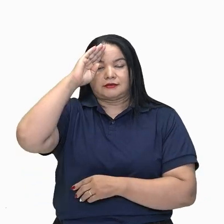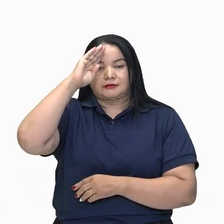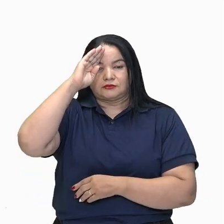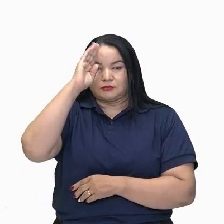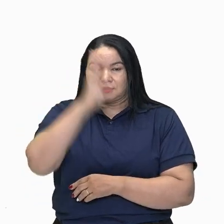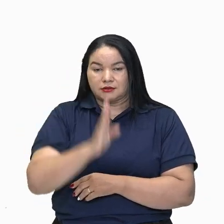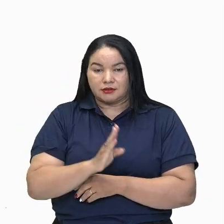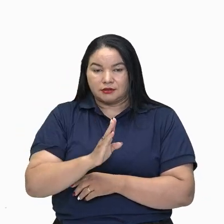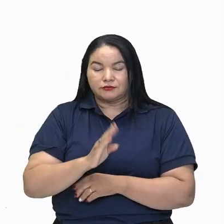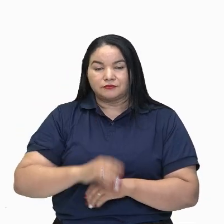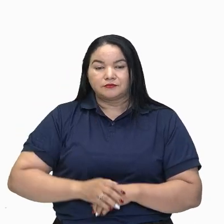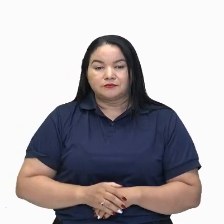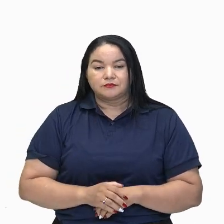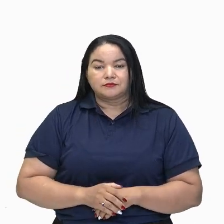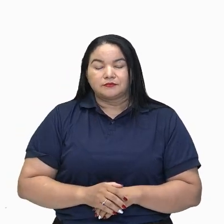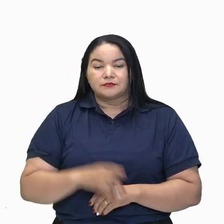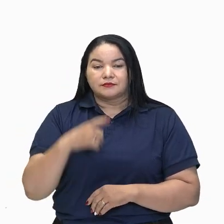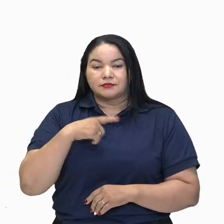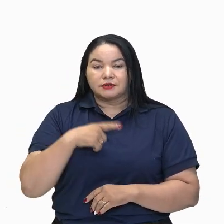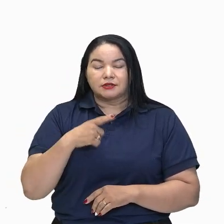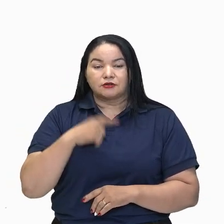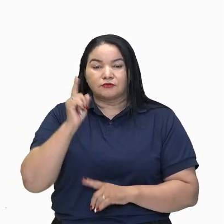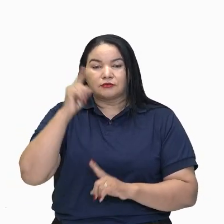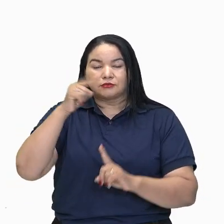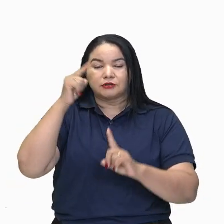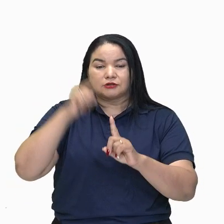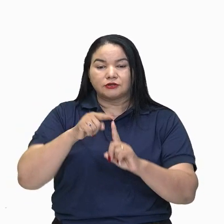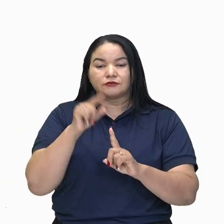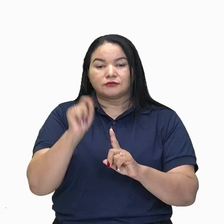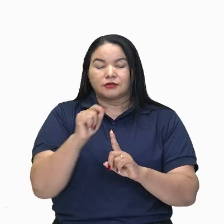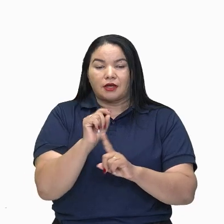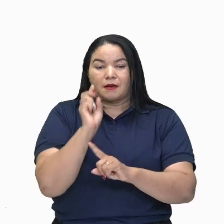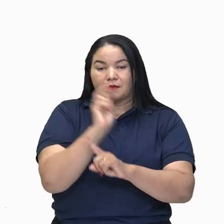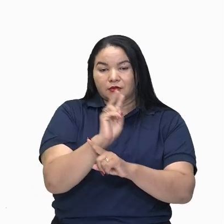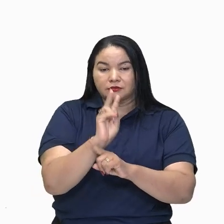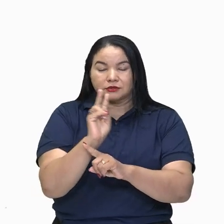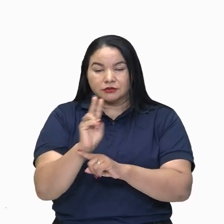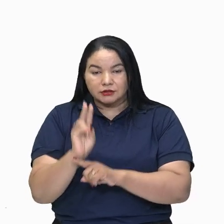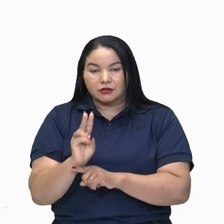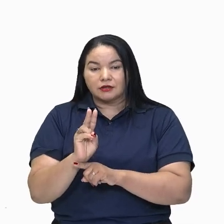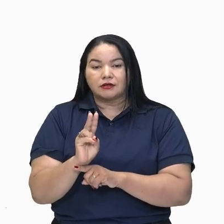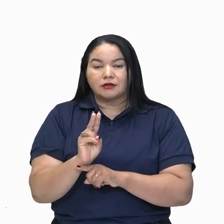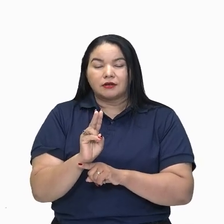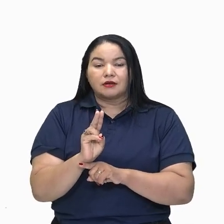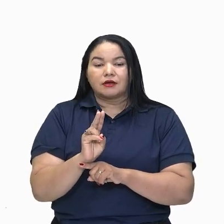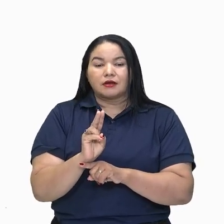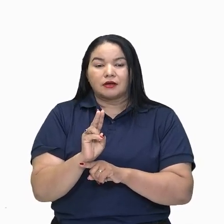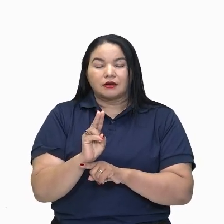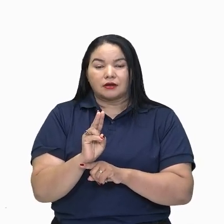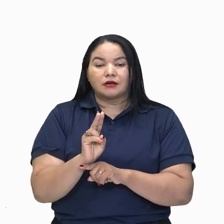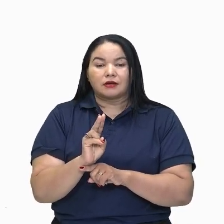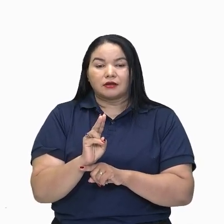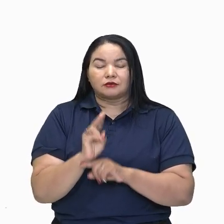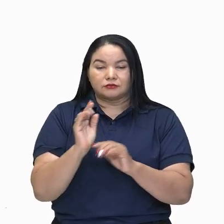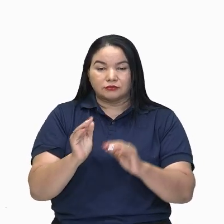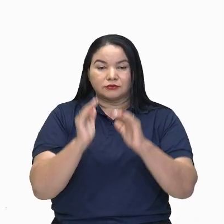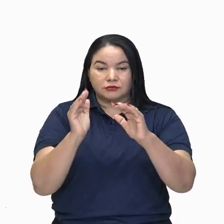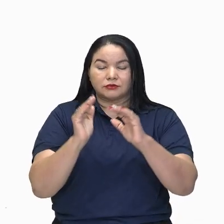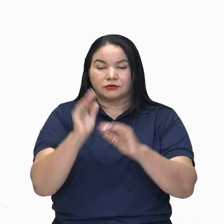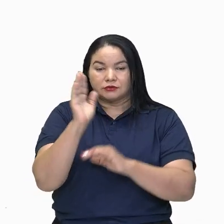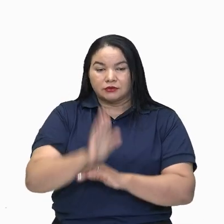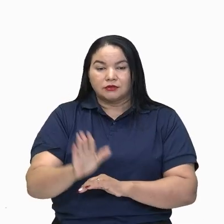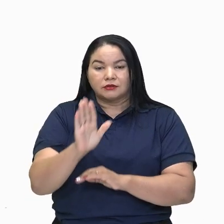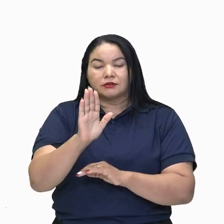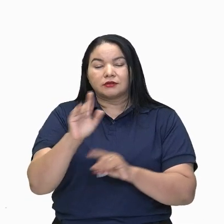Exército Brasileiro, né, que tem essa missão de proteger a soberania nacional e garantir a